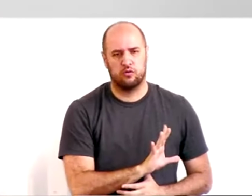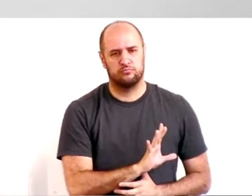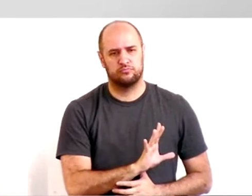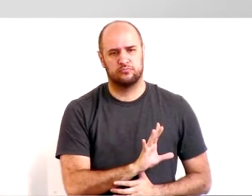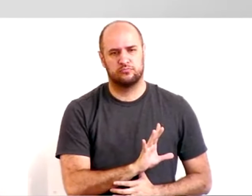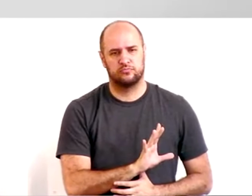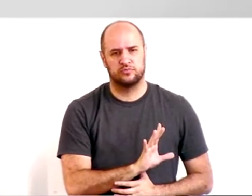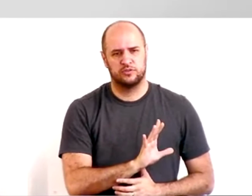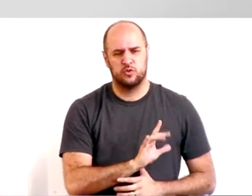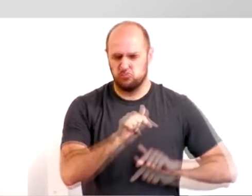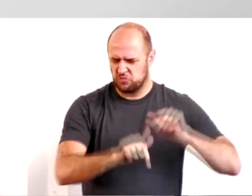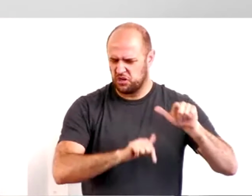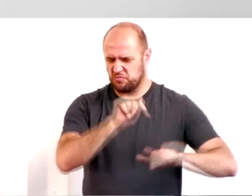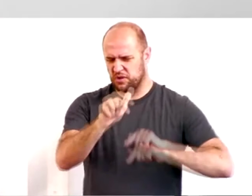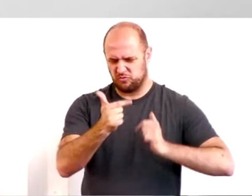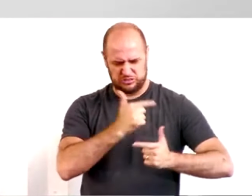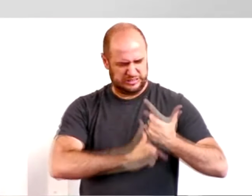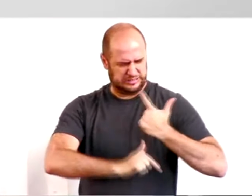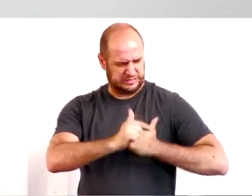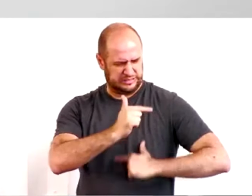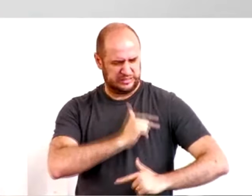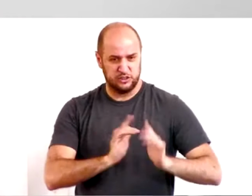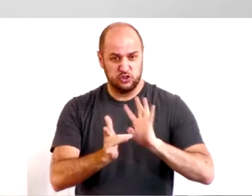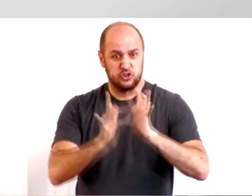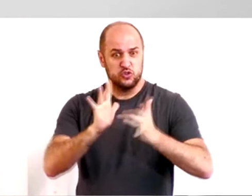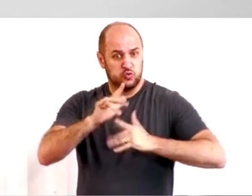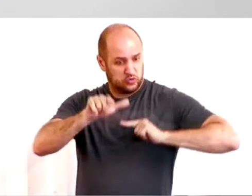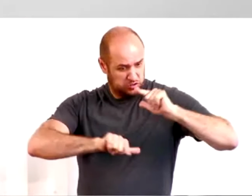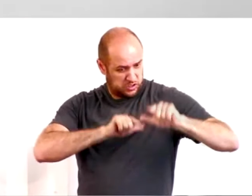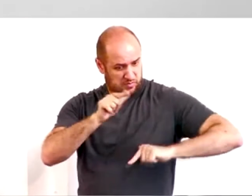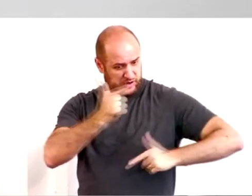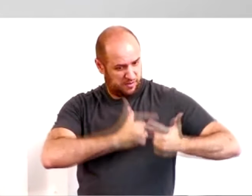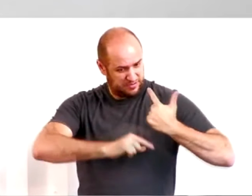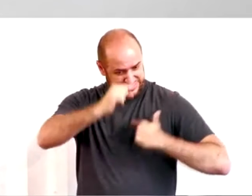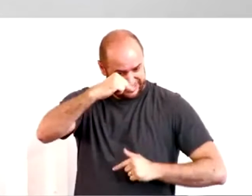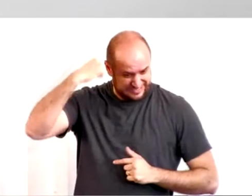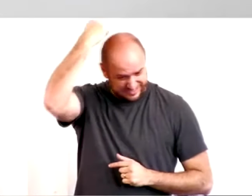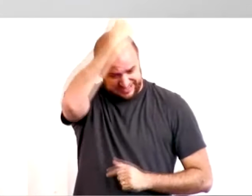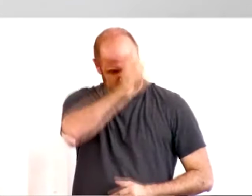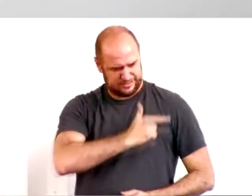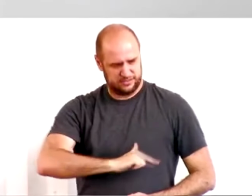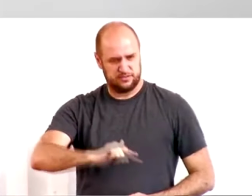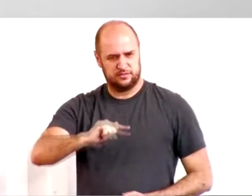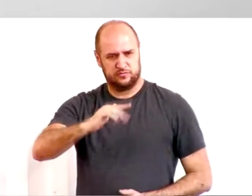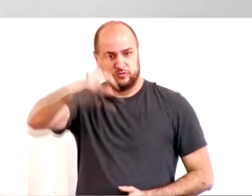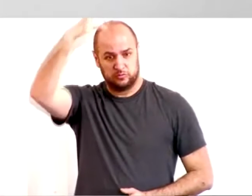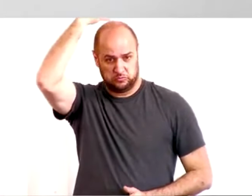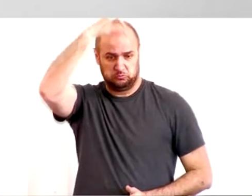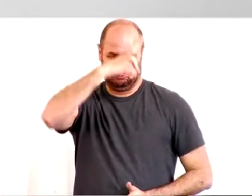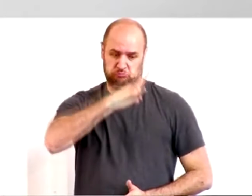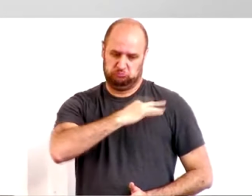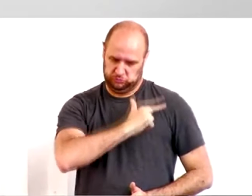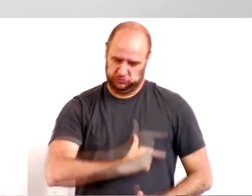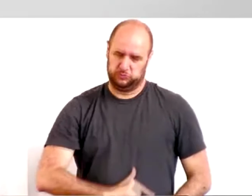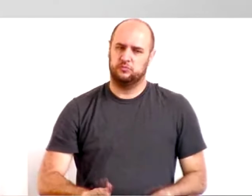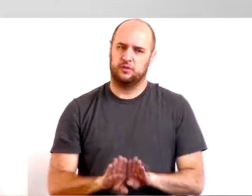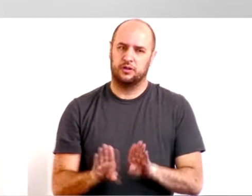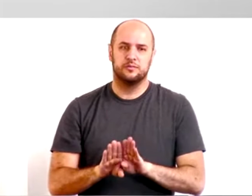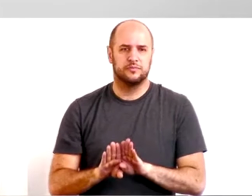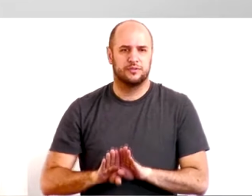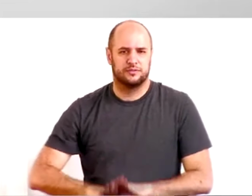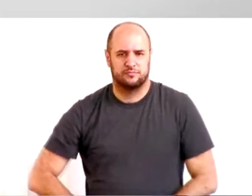de santificação operada por Cristo e pelo seu Santo Espírito. Eis aí o